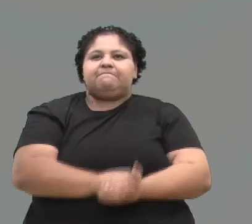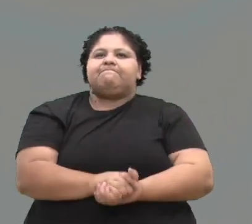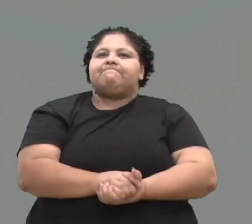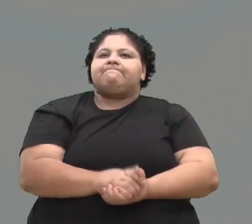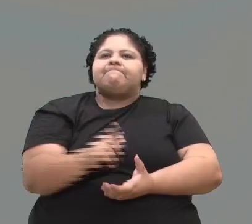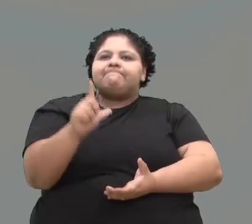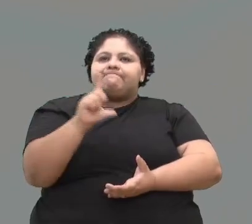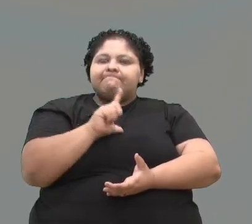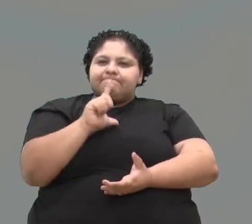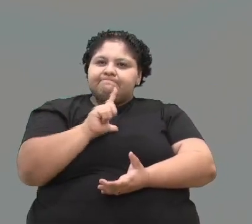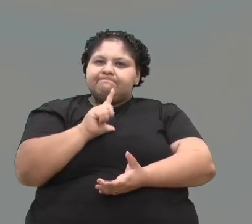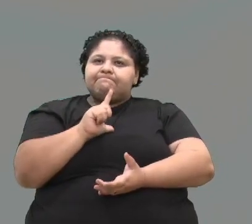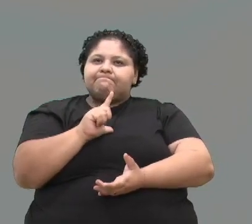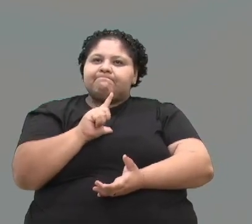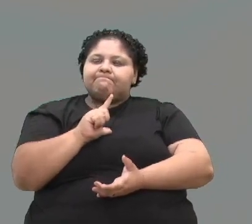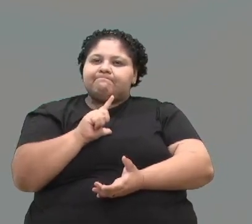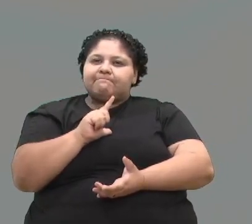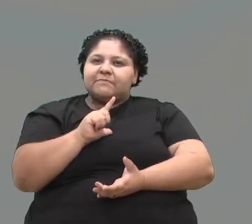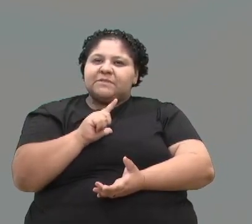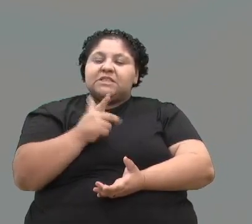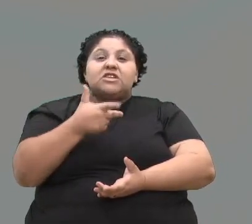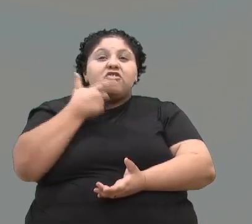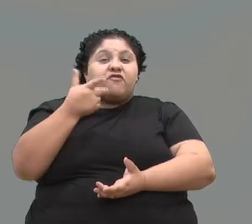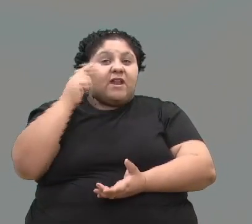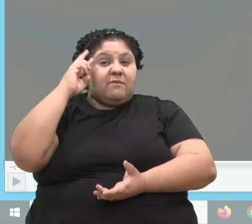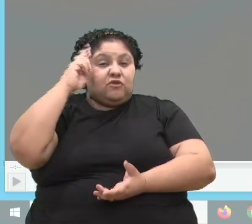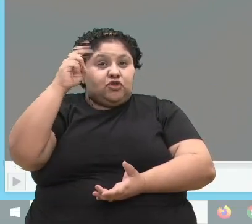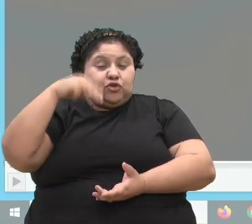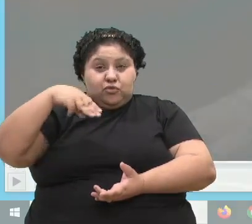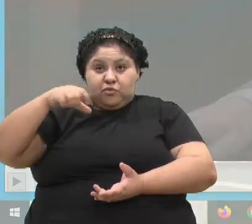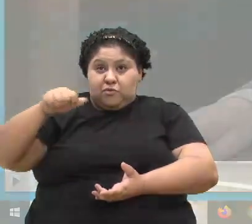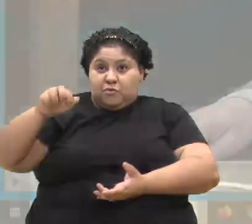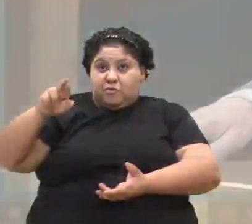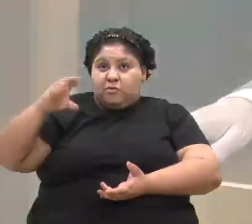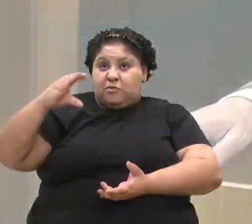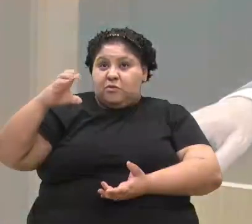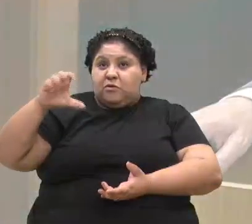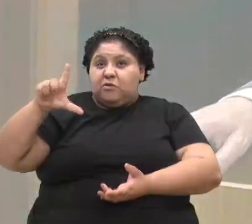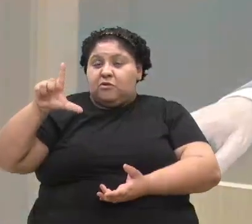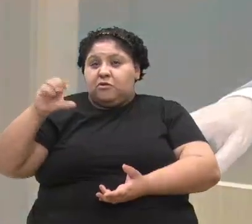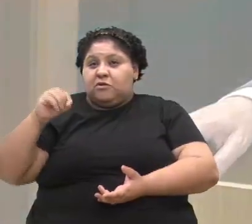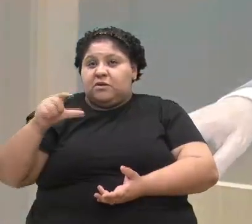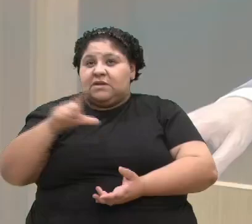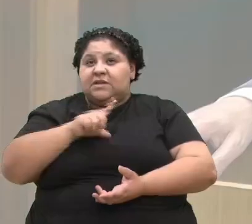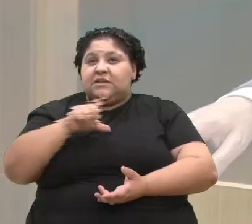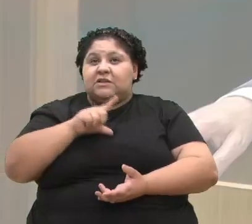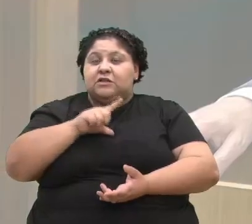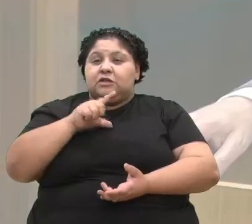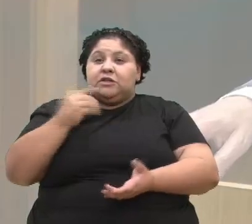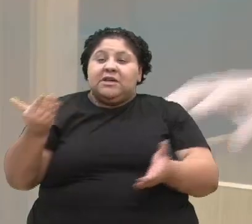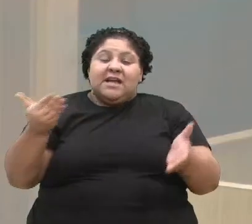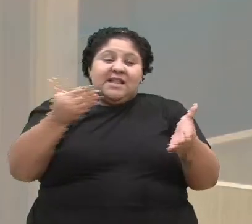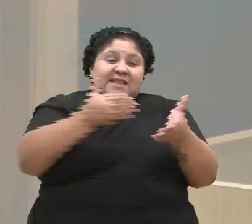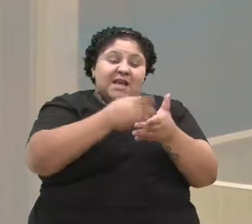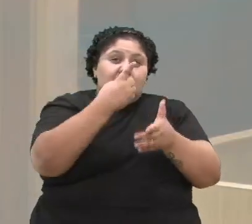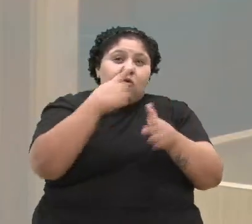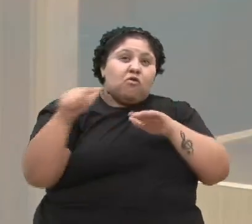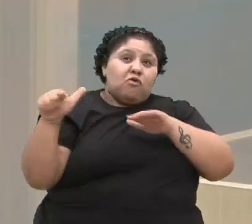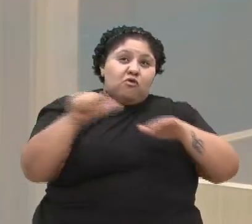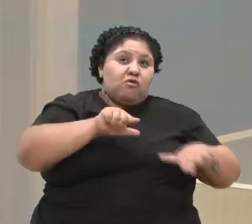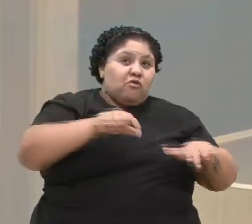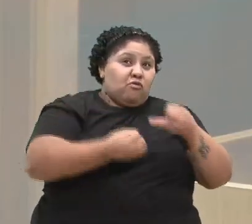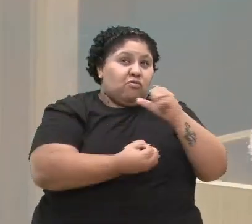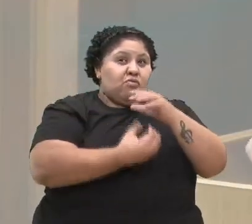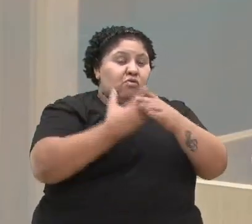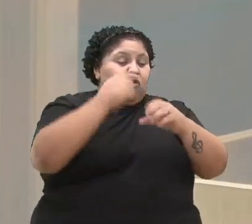prazo, falamos com o diretor lá, que é o Marcel, um dos administradores, demos um prazo de 1 semana para que seja implantada a pulseira